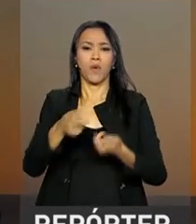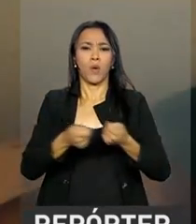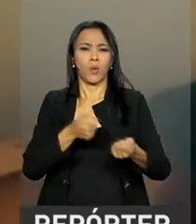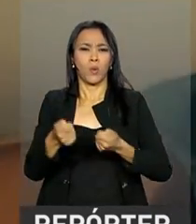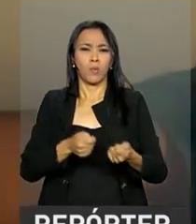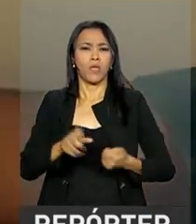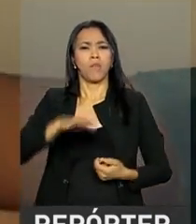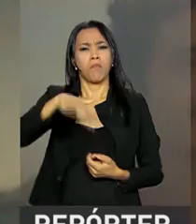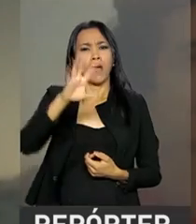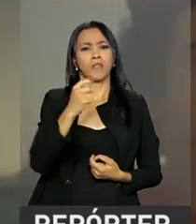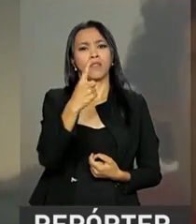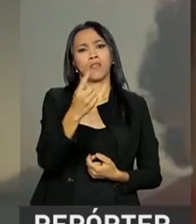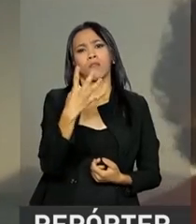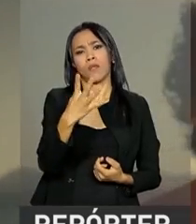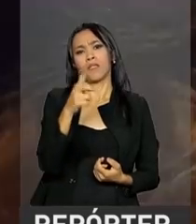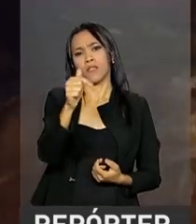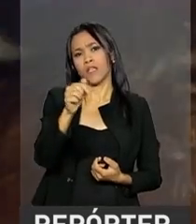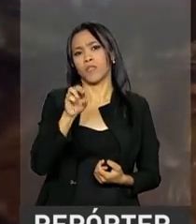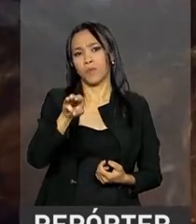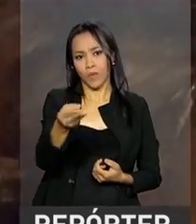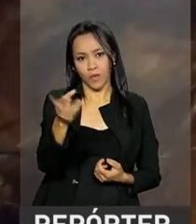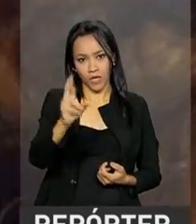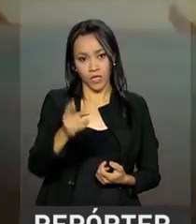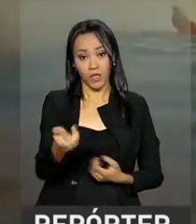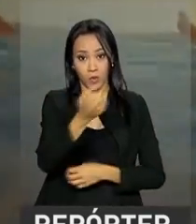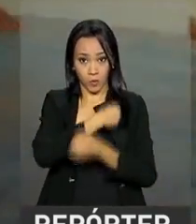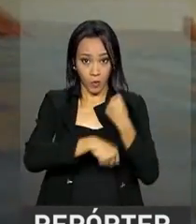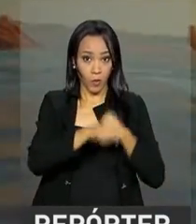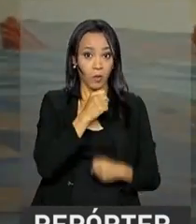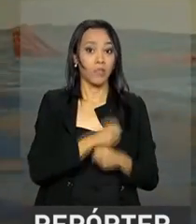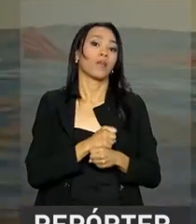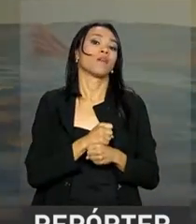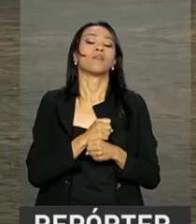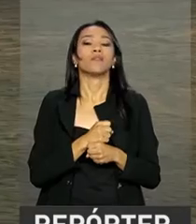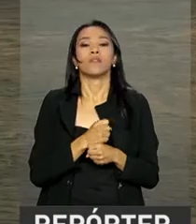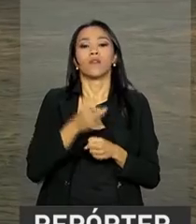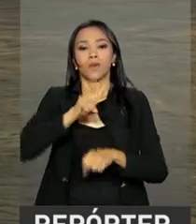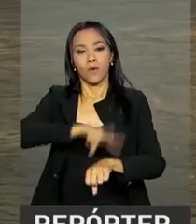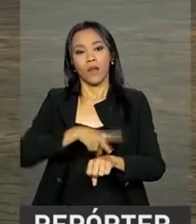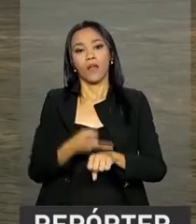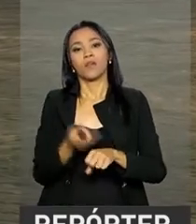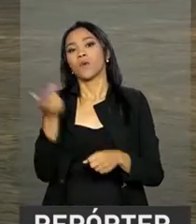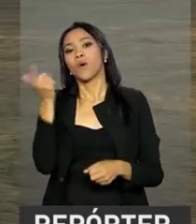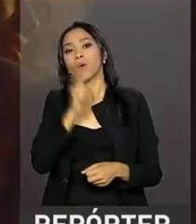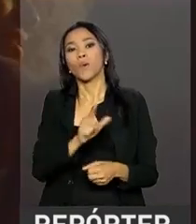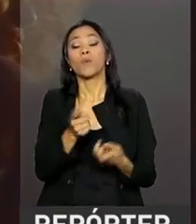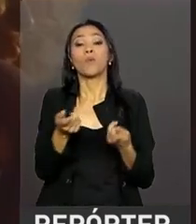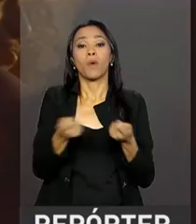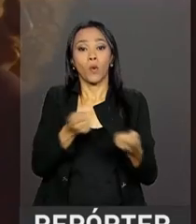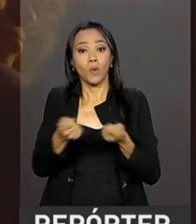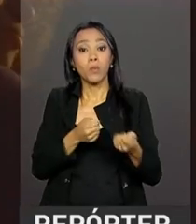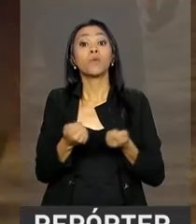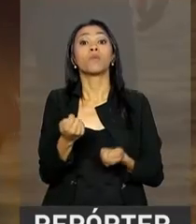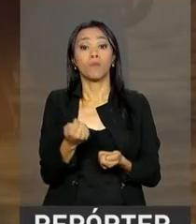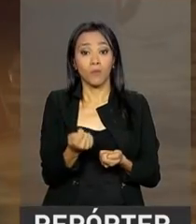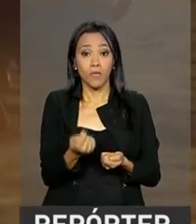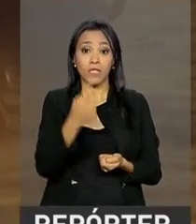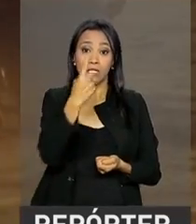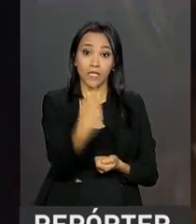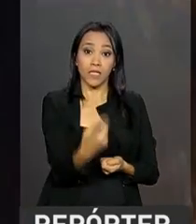mais de 147 milhões de reais no ano passado a adoção do horário gerou uma economia de